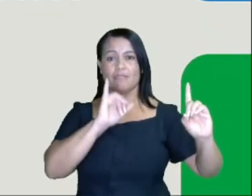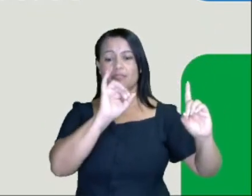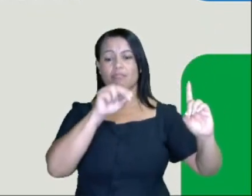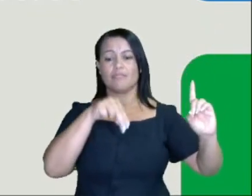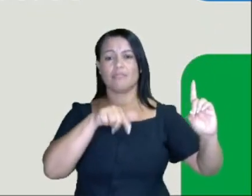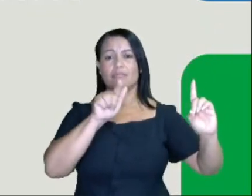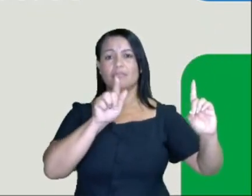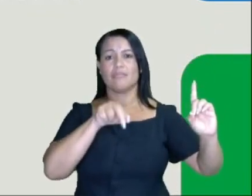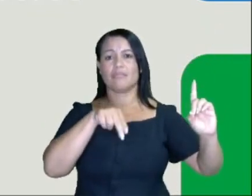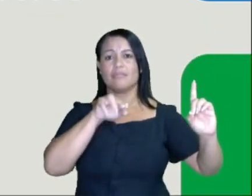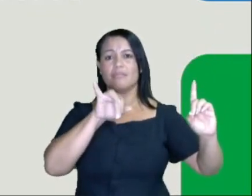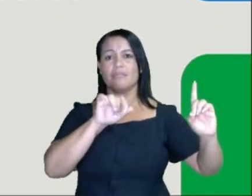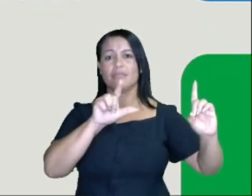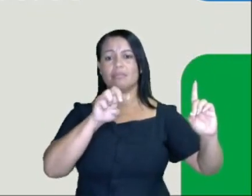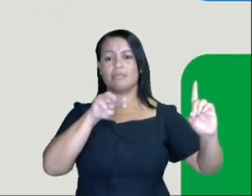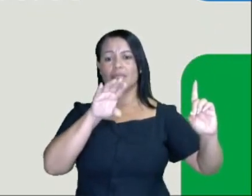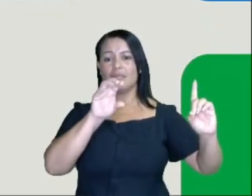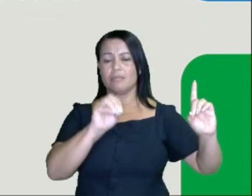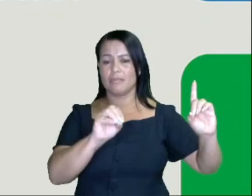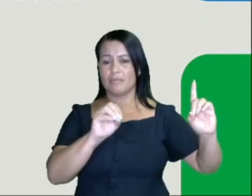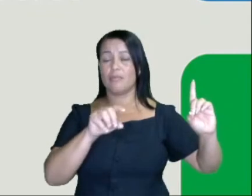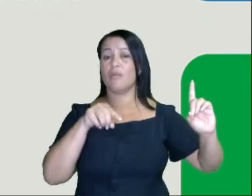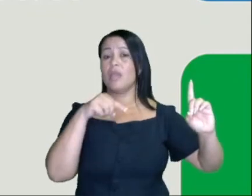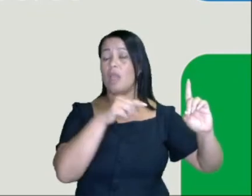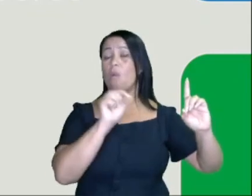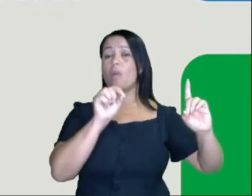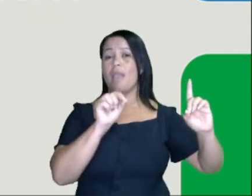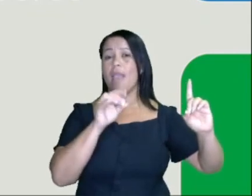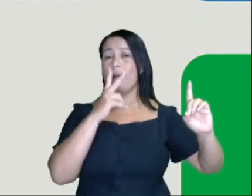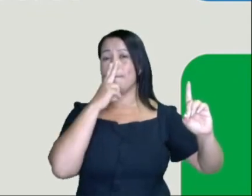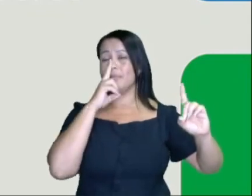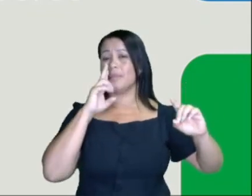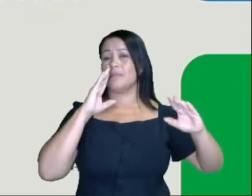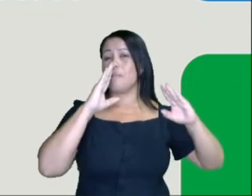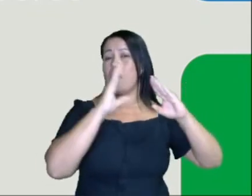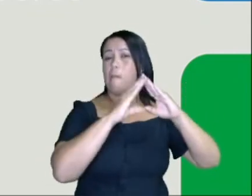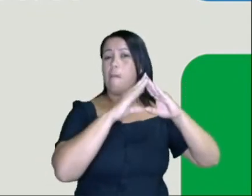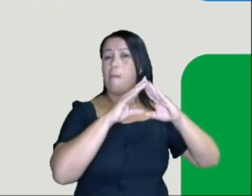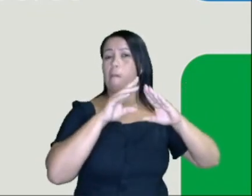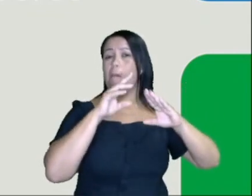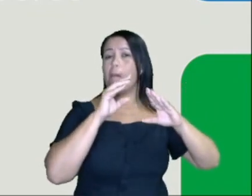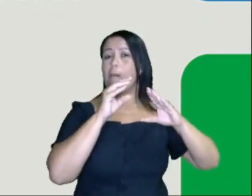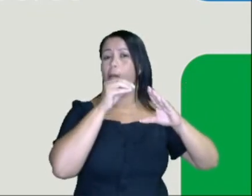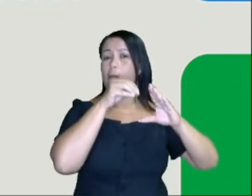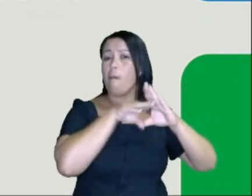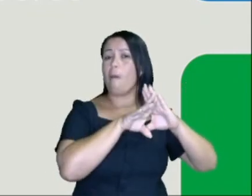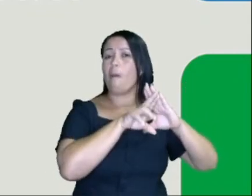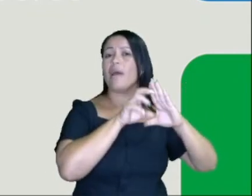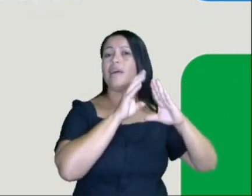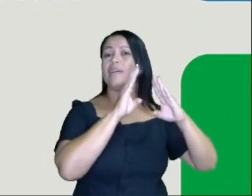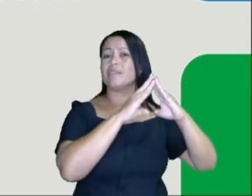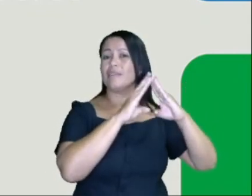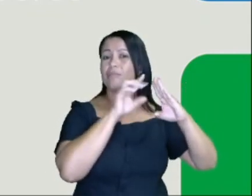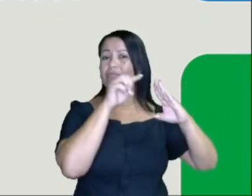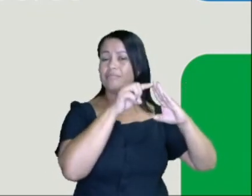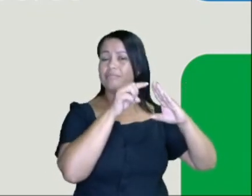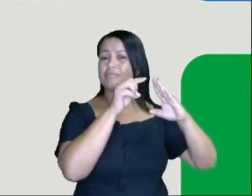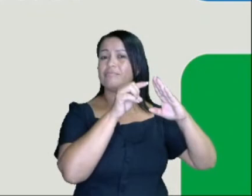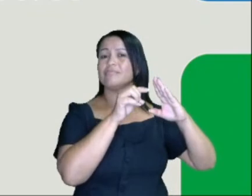inquilinismo, em que uma espécie é inquilina, é o morador daquele ou daquela outra